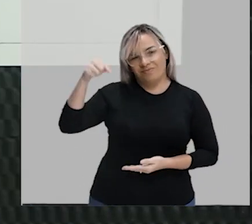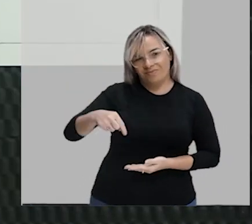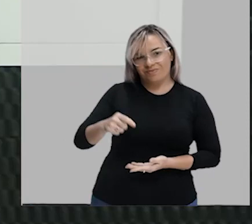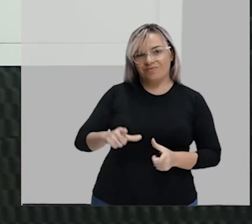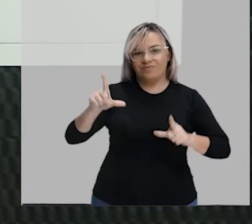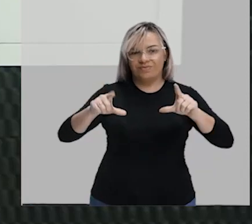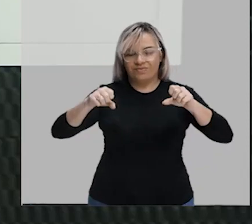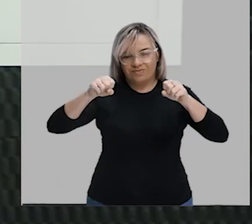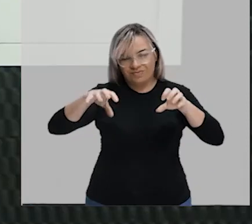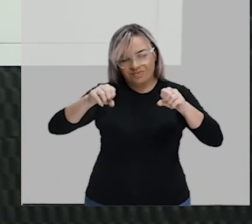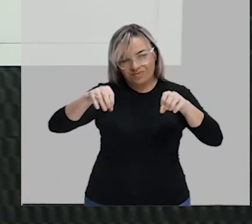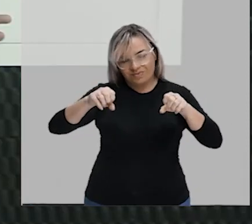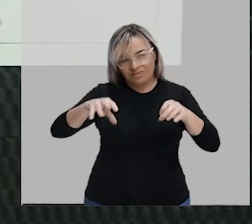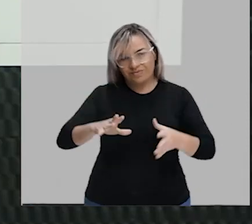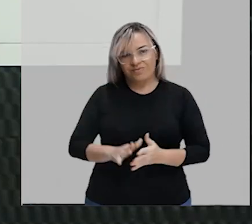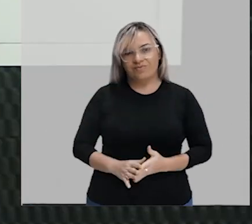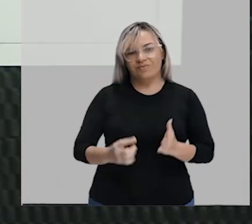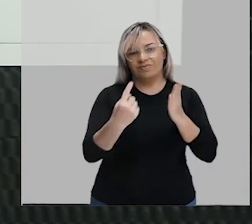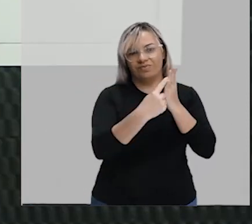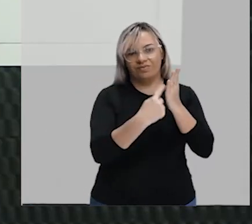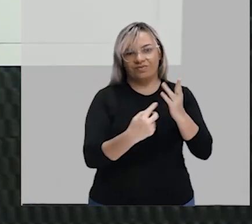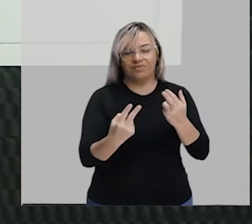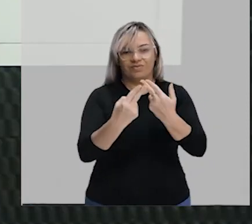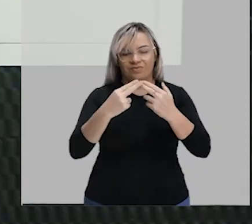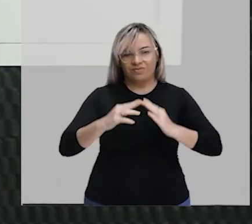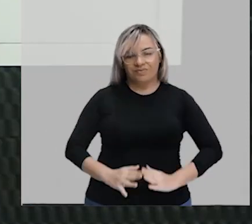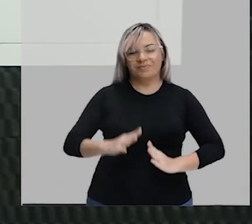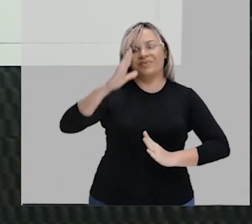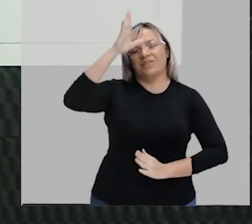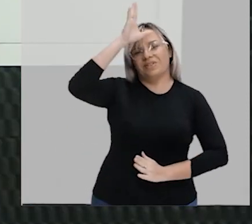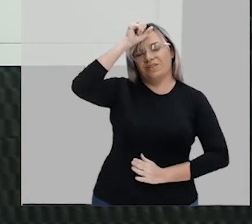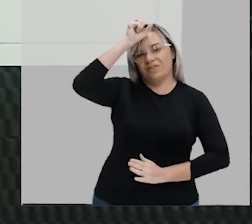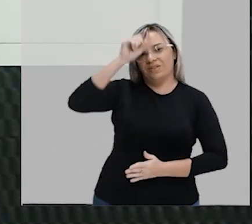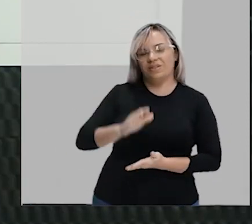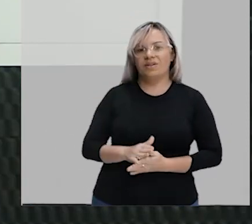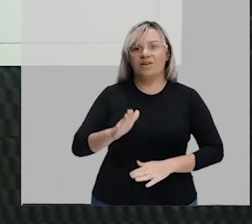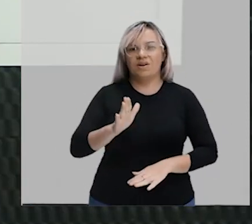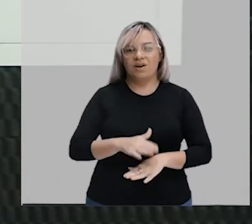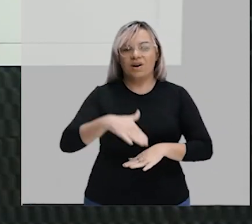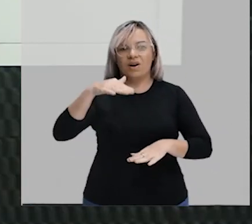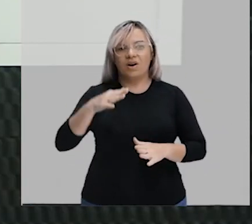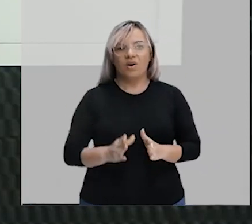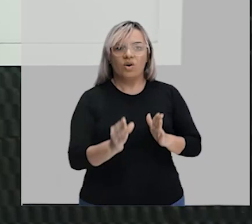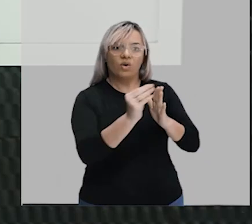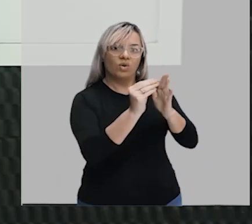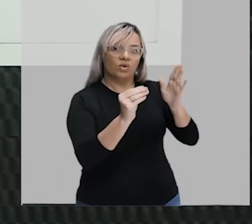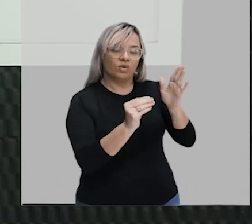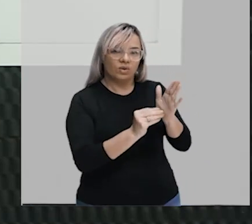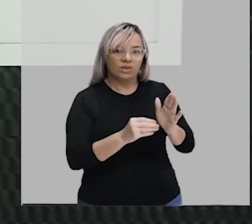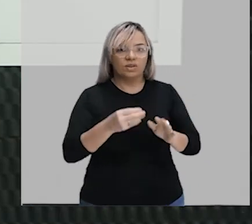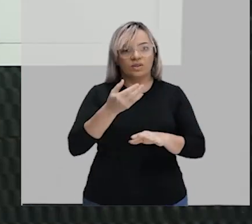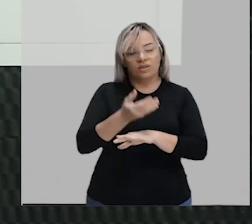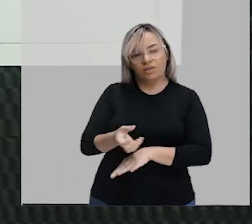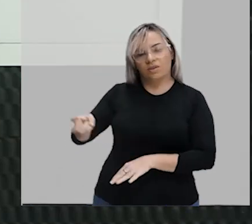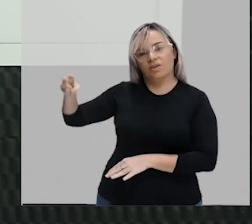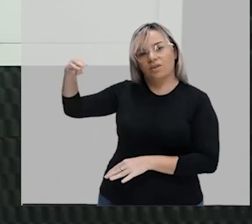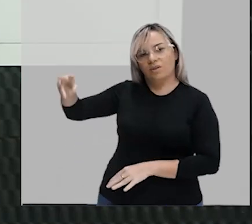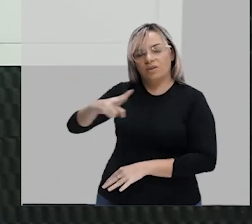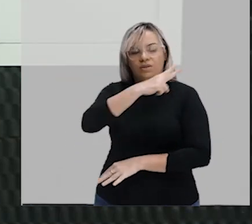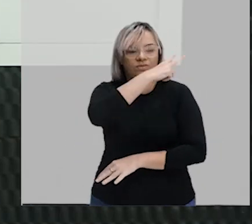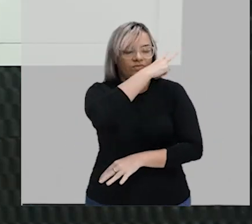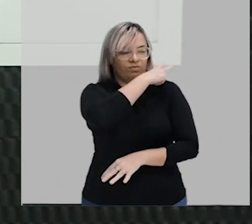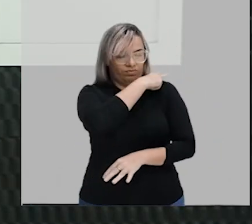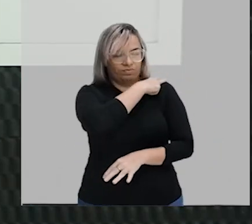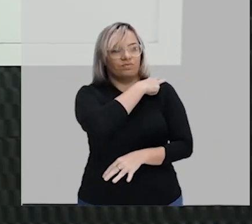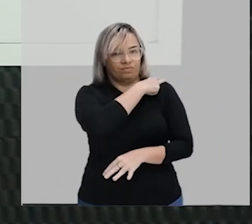na TV Educação, no programa Hashtag Fique em Casa Aprendendo, para mais uma aula de matemática para os nossos alunos da segunda série